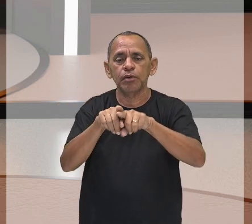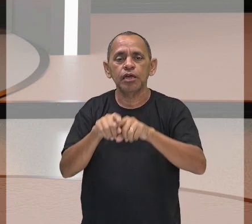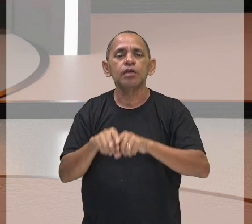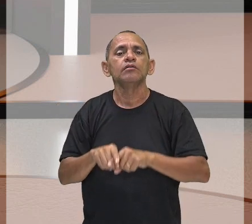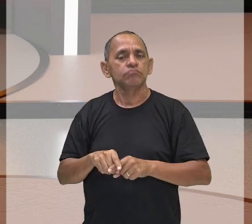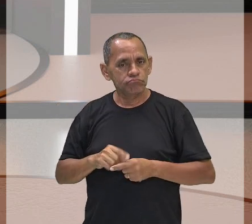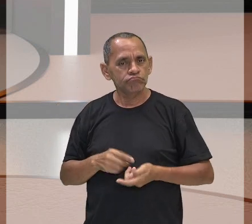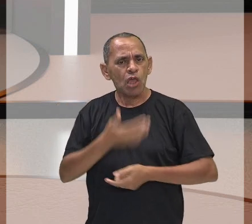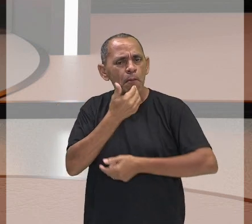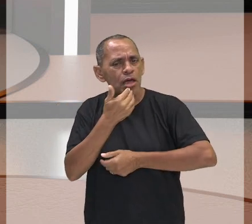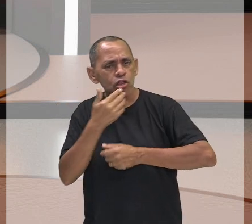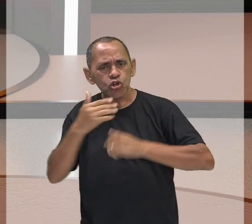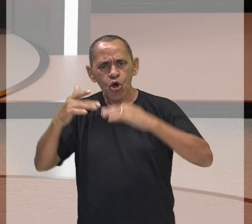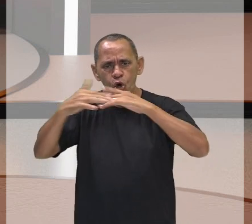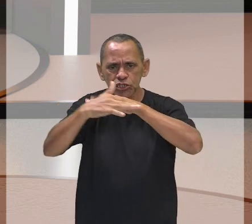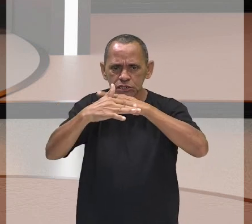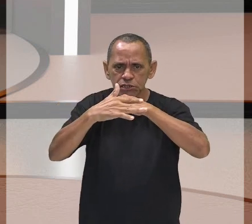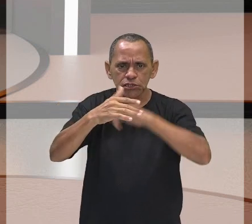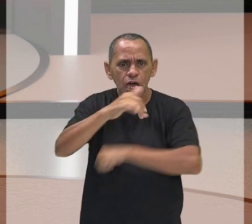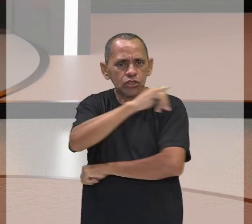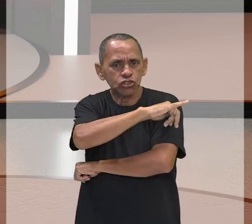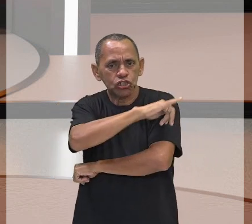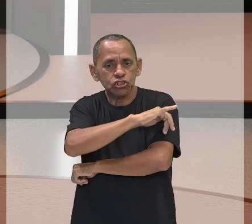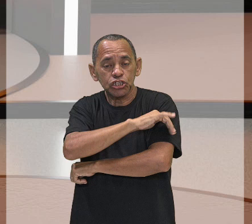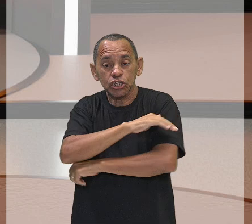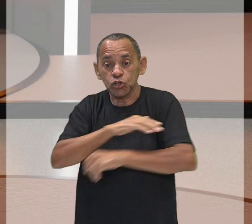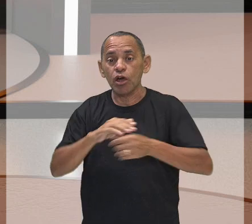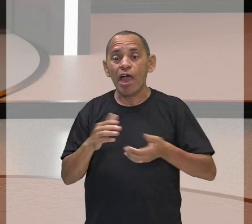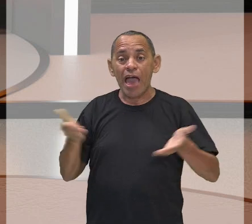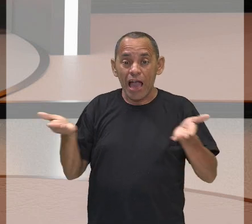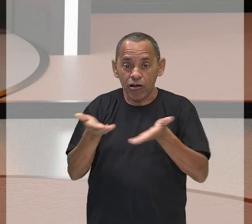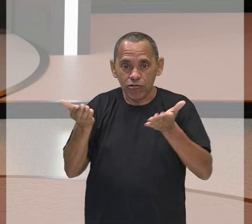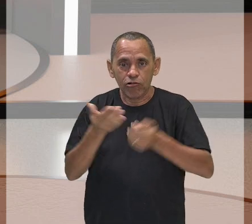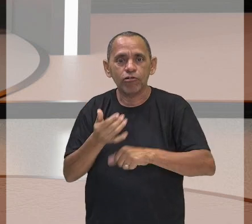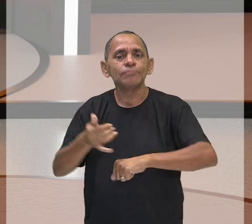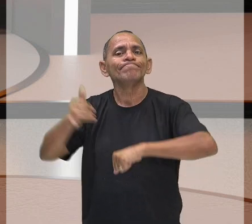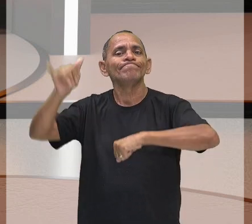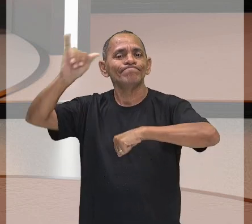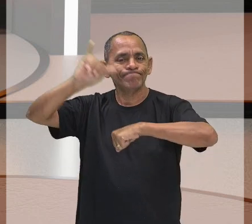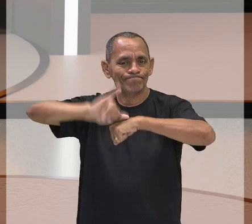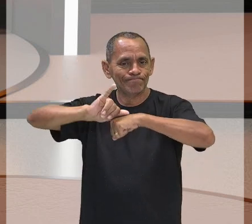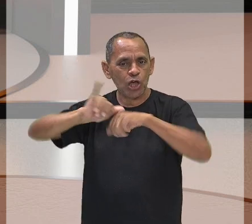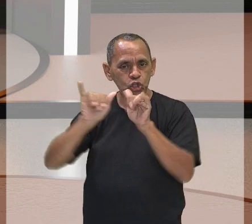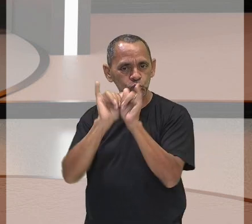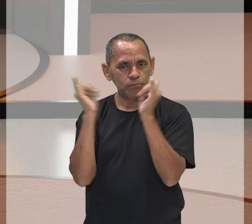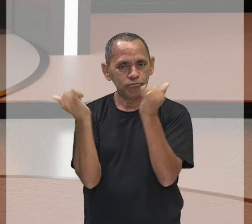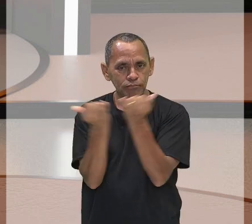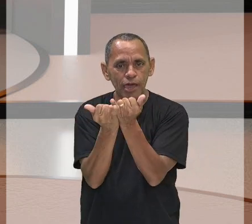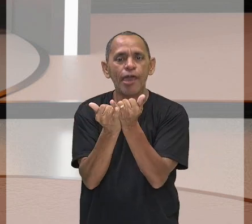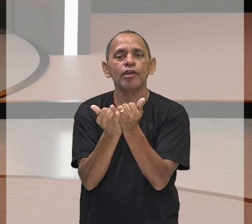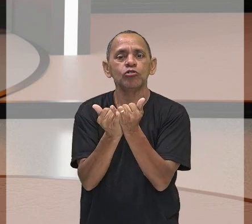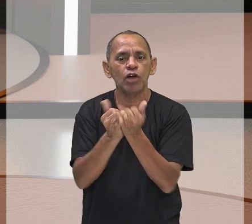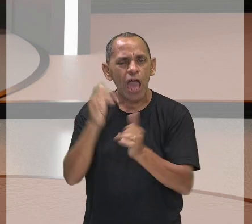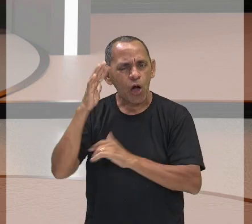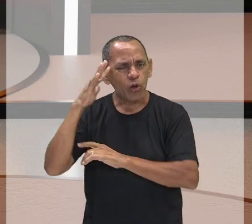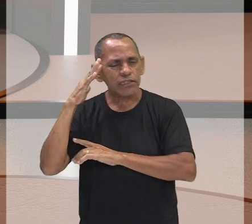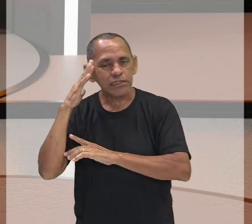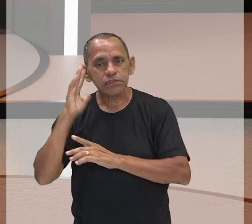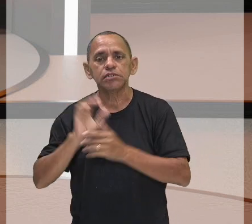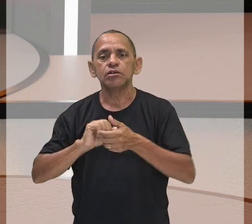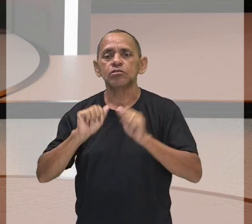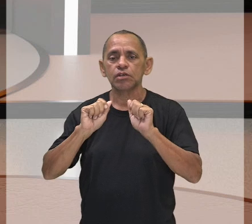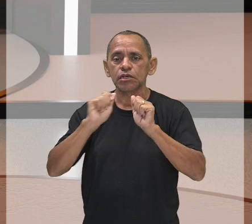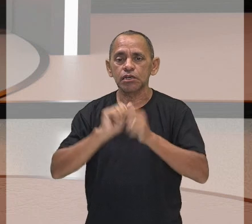cidade ali do Rio de Janeiro, se tornando a capital do Império, gente, onde orbitava toda a corte portuguesa e